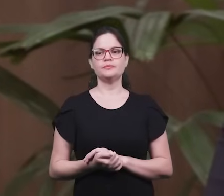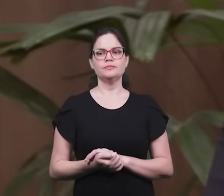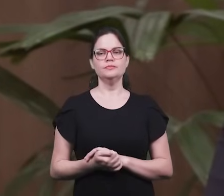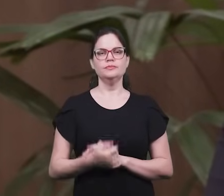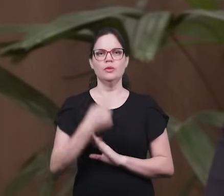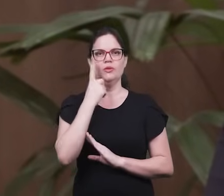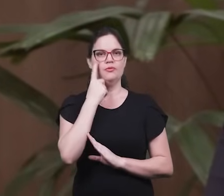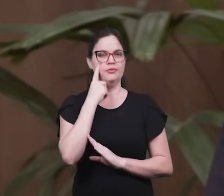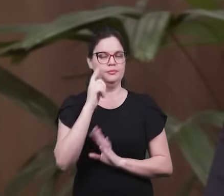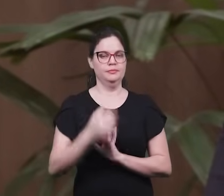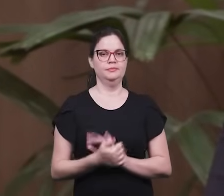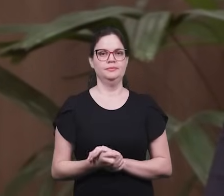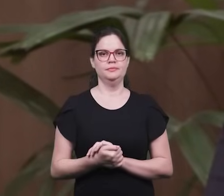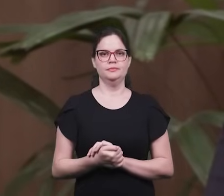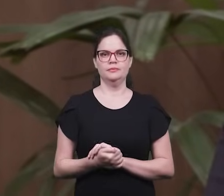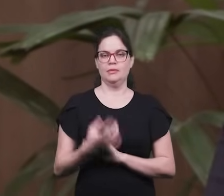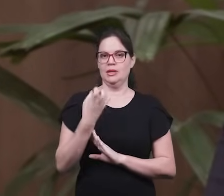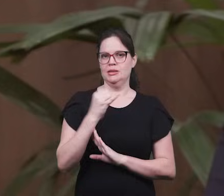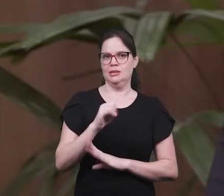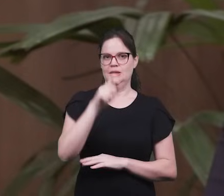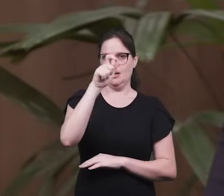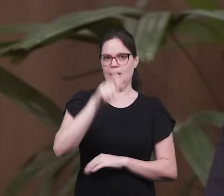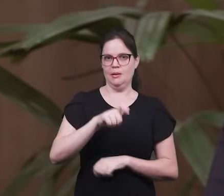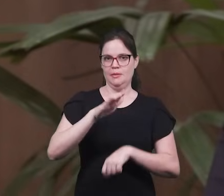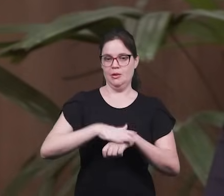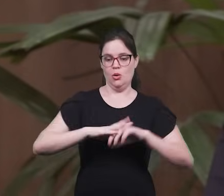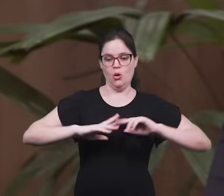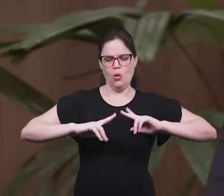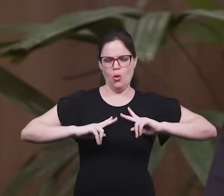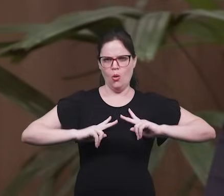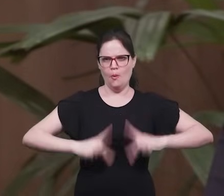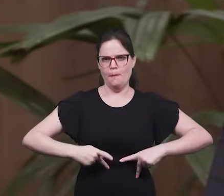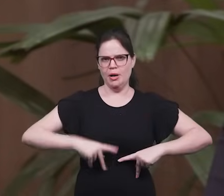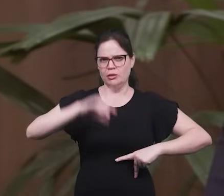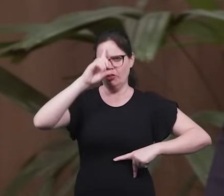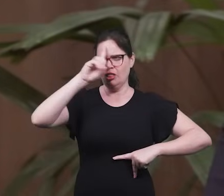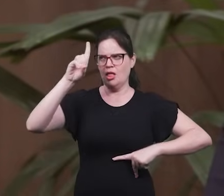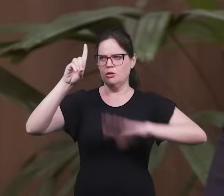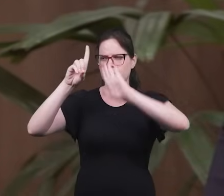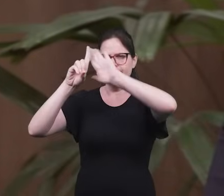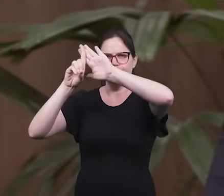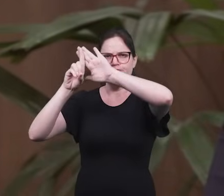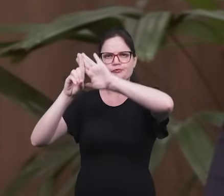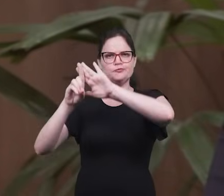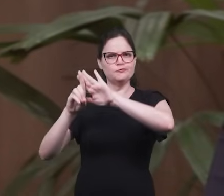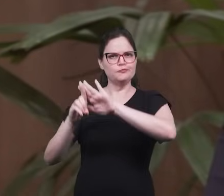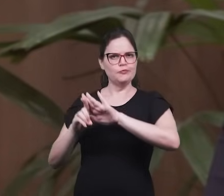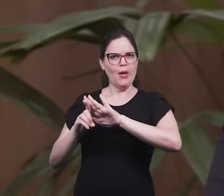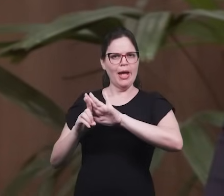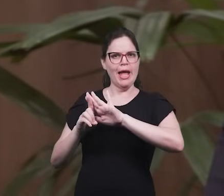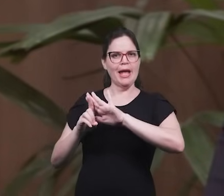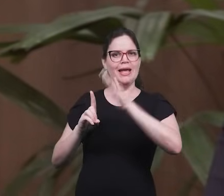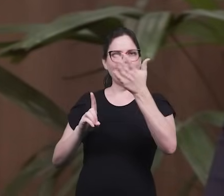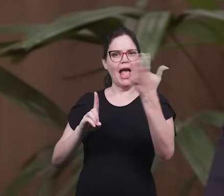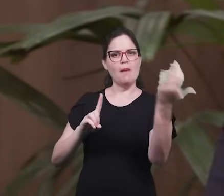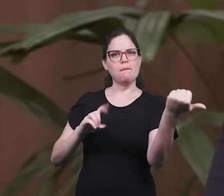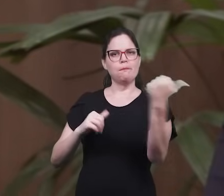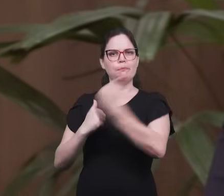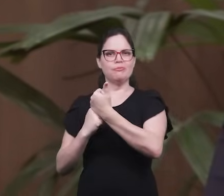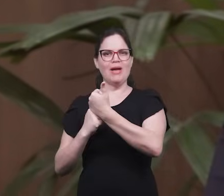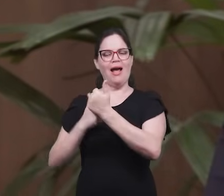que interessante. Quando o homem ele assume o governo, né, ele está sobre o governo do adversário,